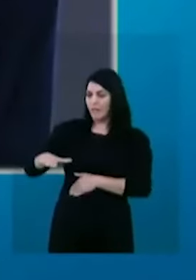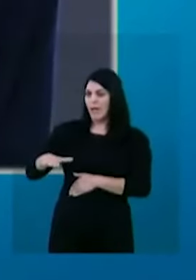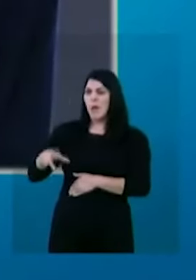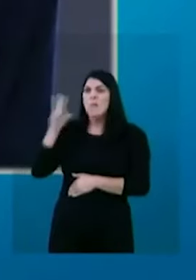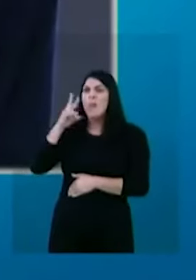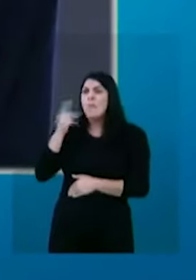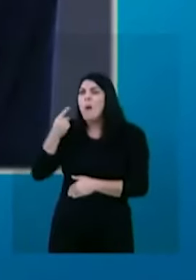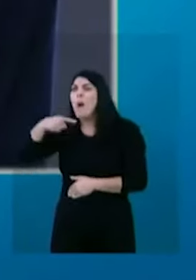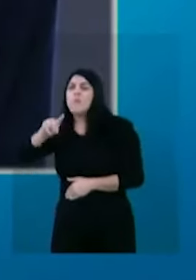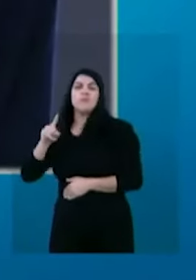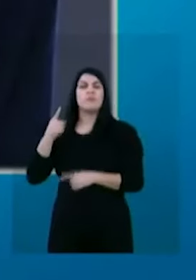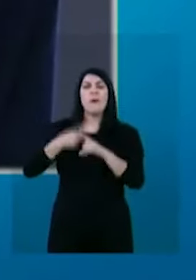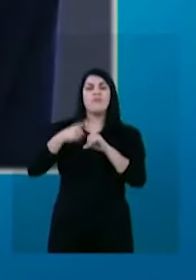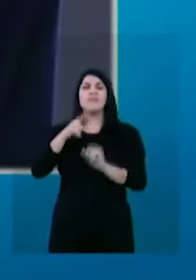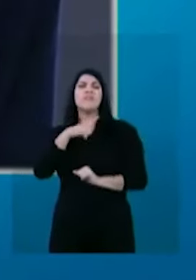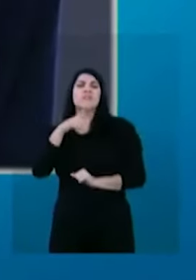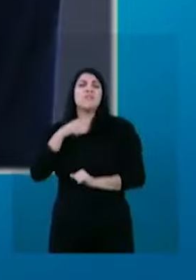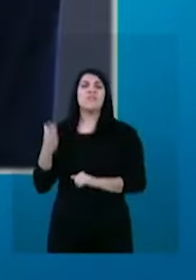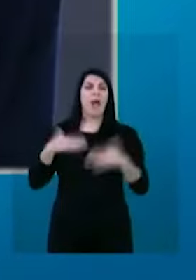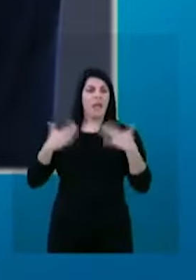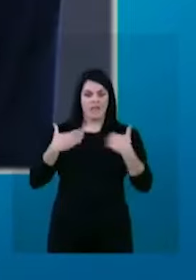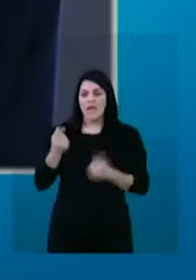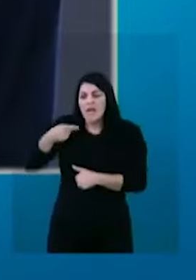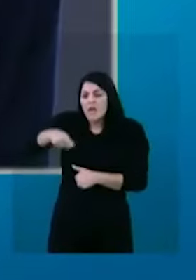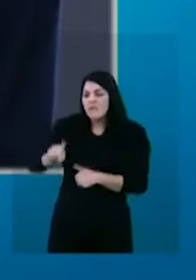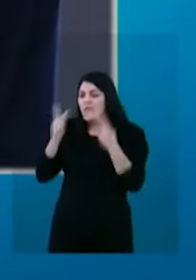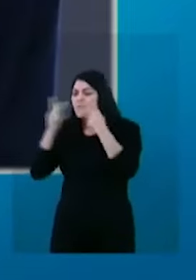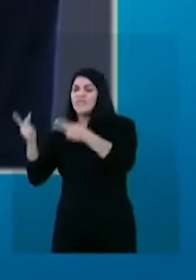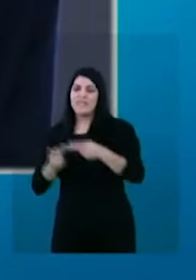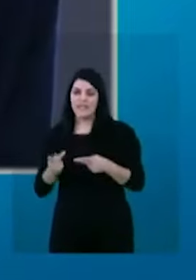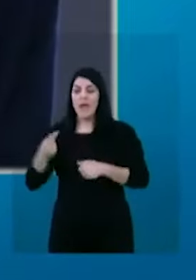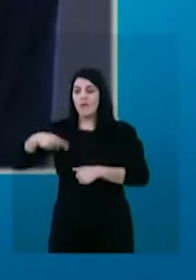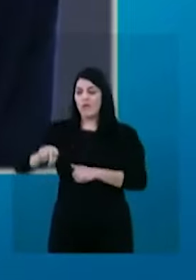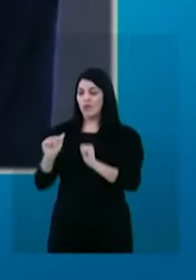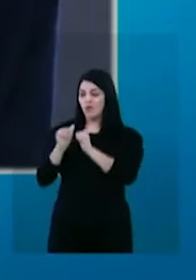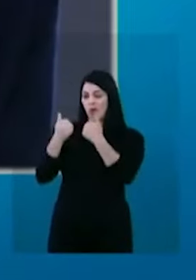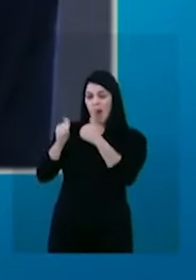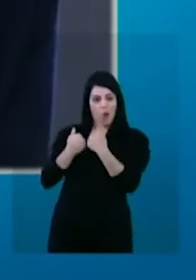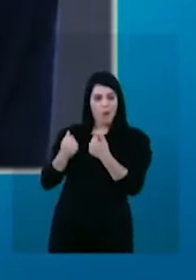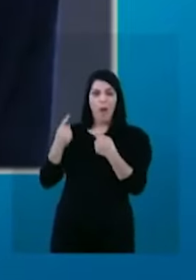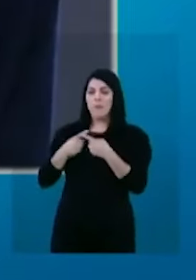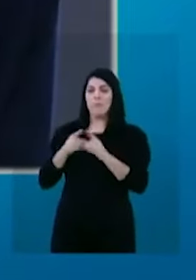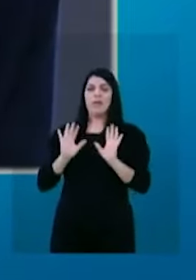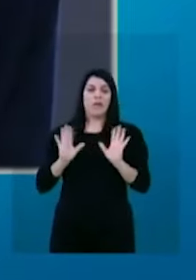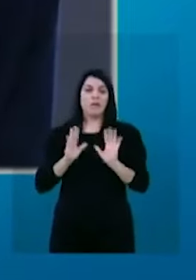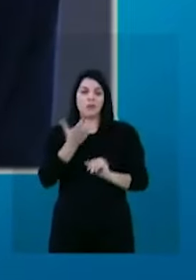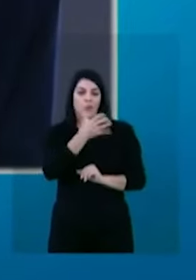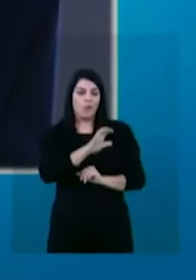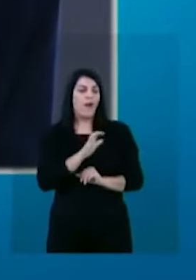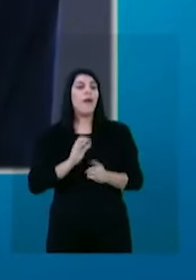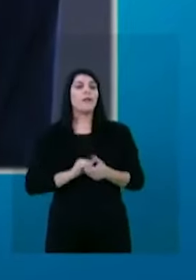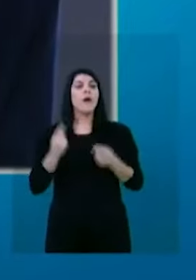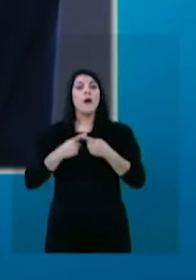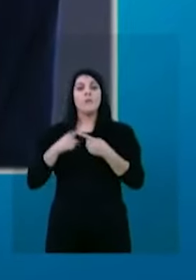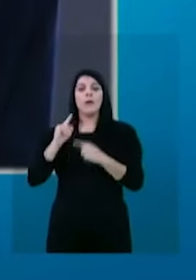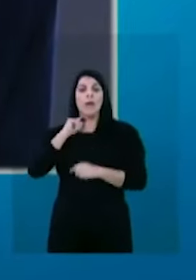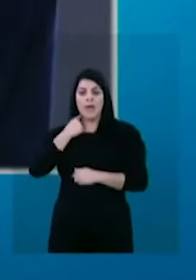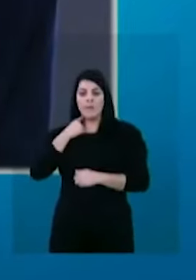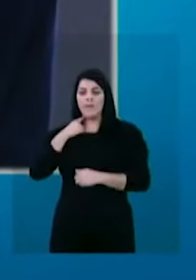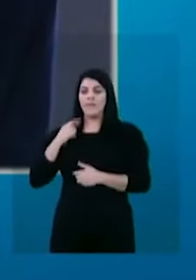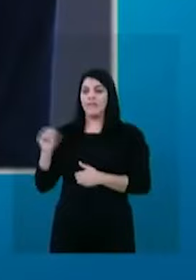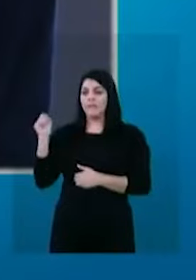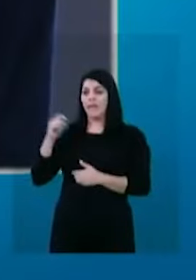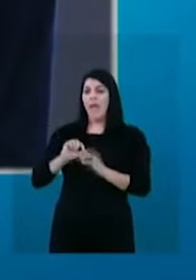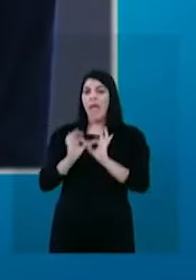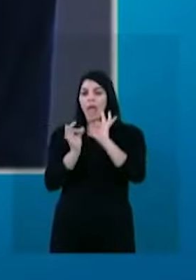vez que tive alegria a última vez que enchi em Feira de Santana fui de ônibus o que eu não recomendo porque minas não acaba nunca quando eu